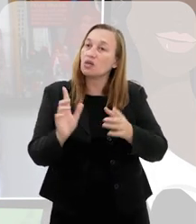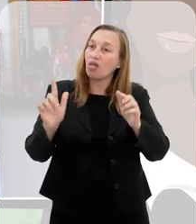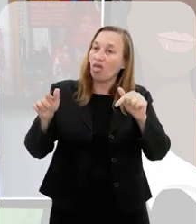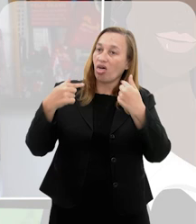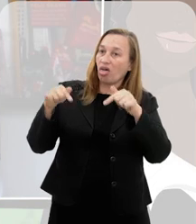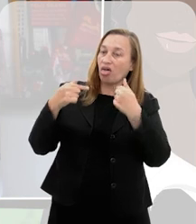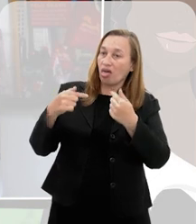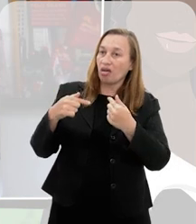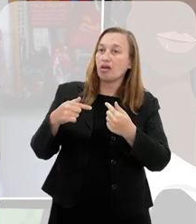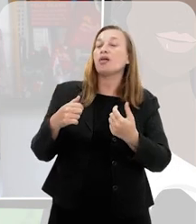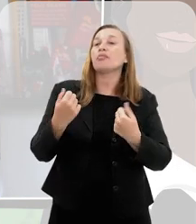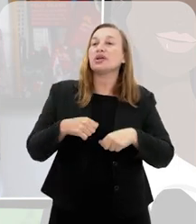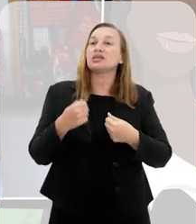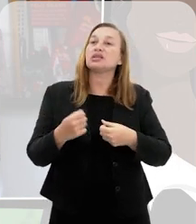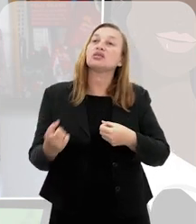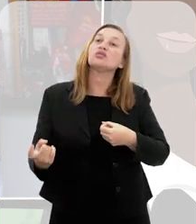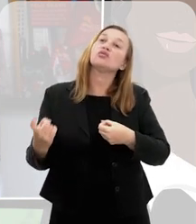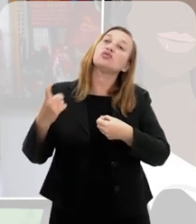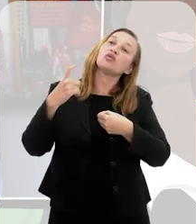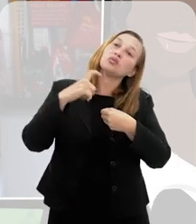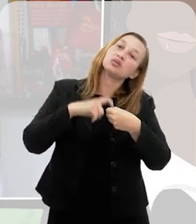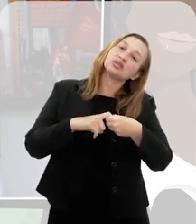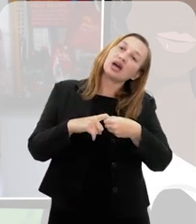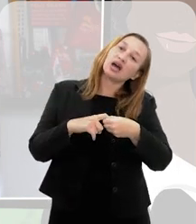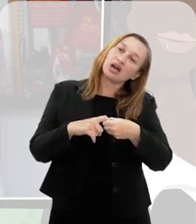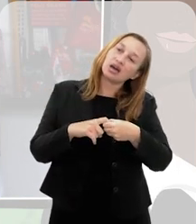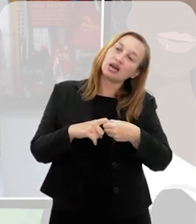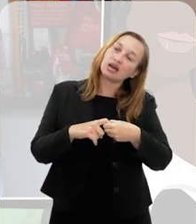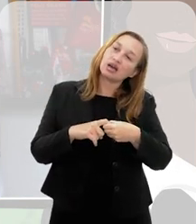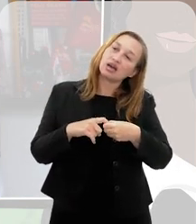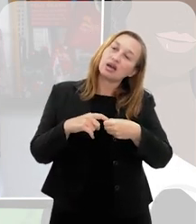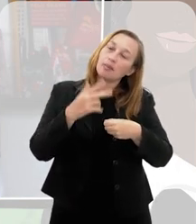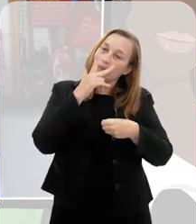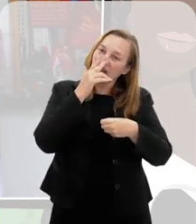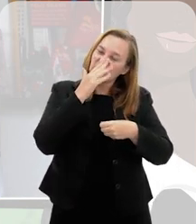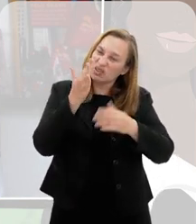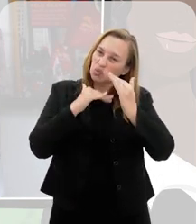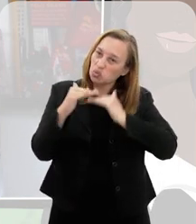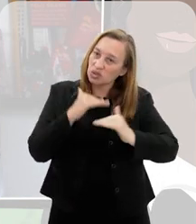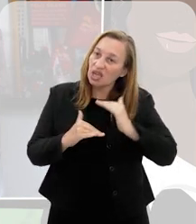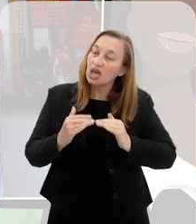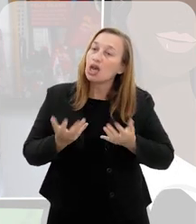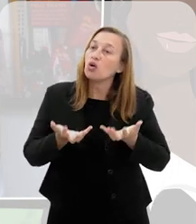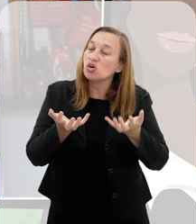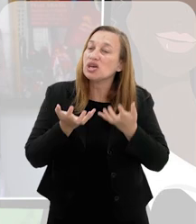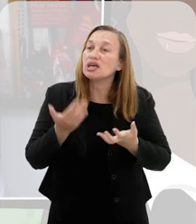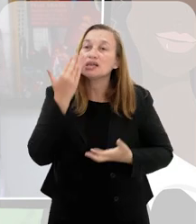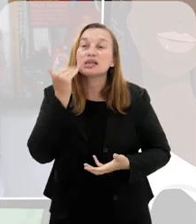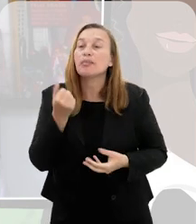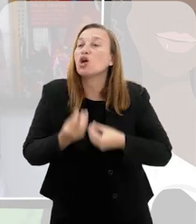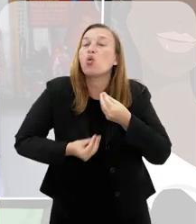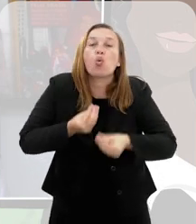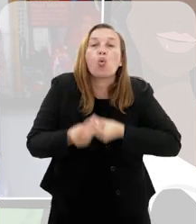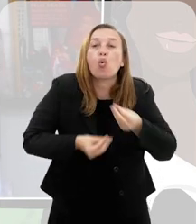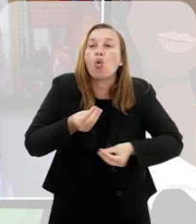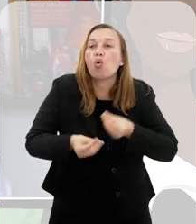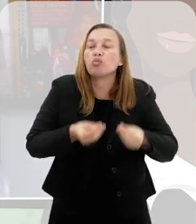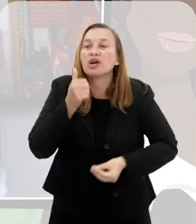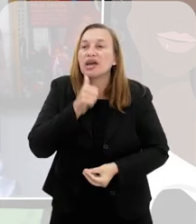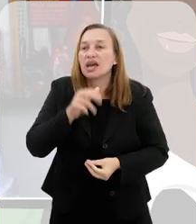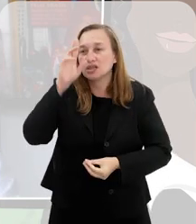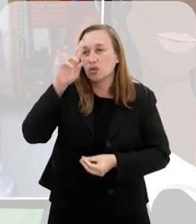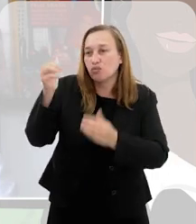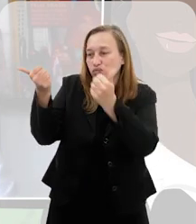muitas vezes recebemos esses ataques que precisamos voltar lá atrás, como se fosse retroceder. E aí eu queria saber